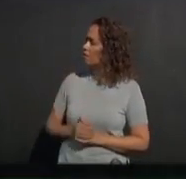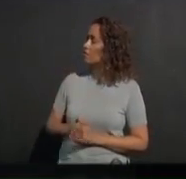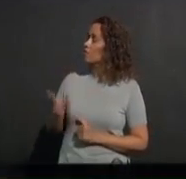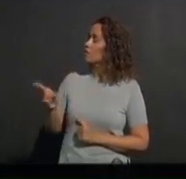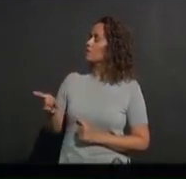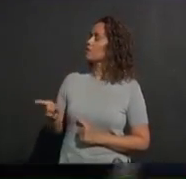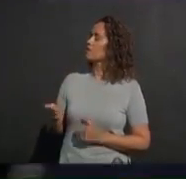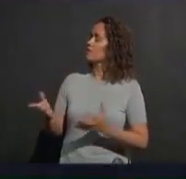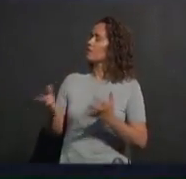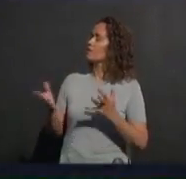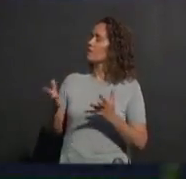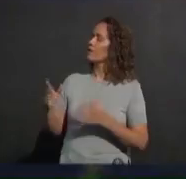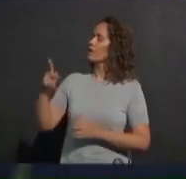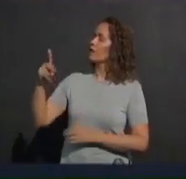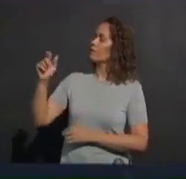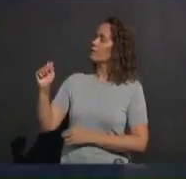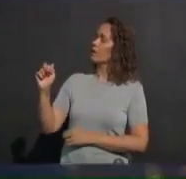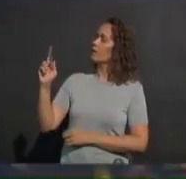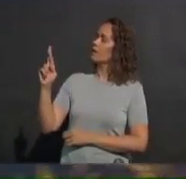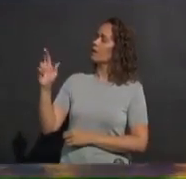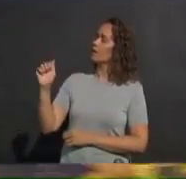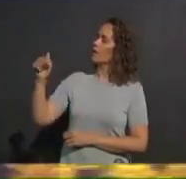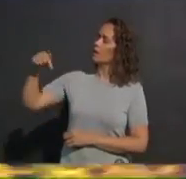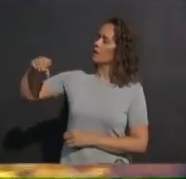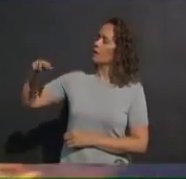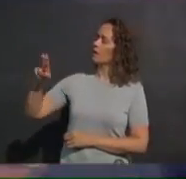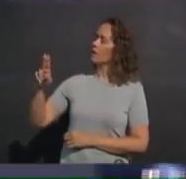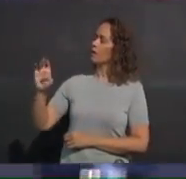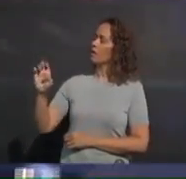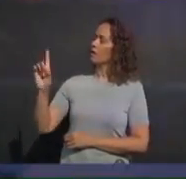de paraquedas para poder